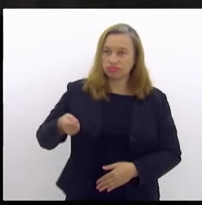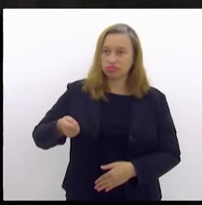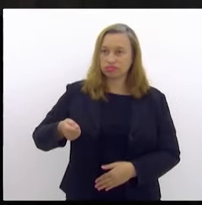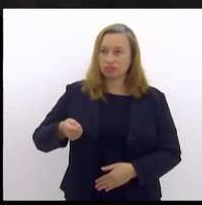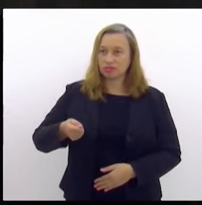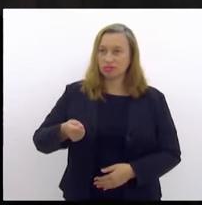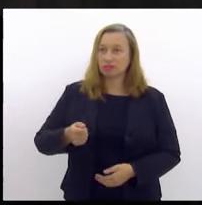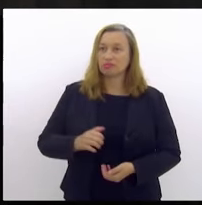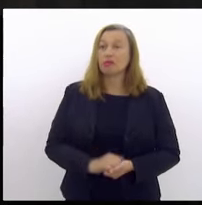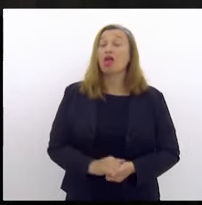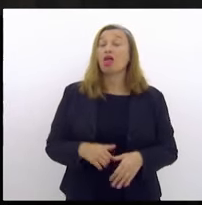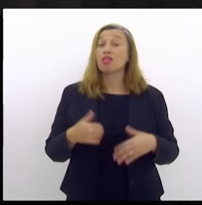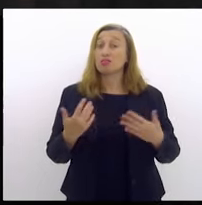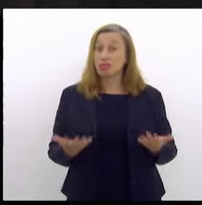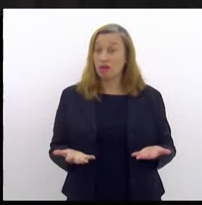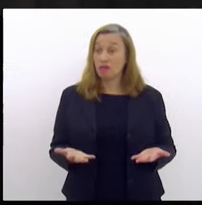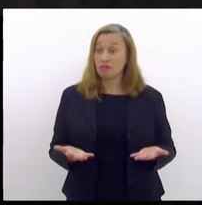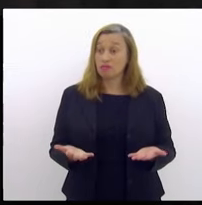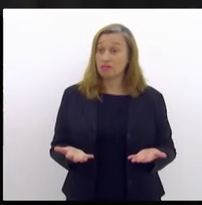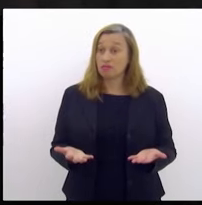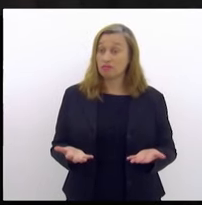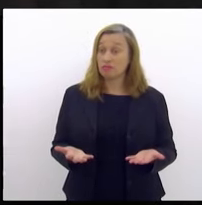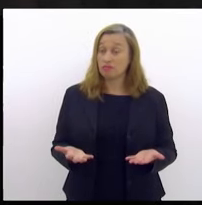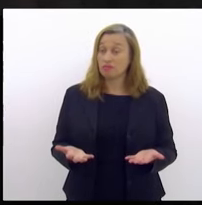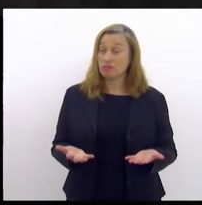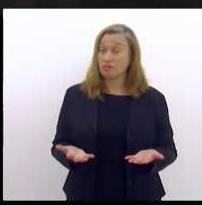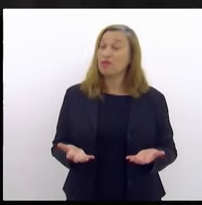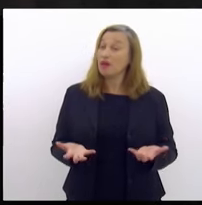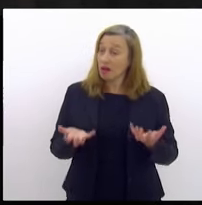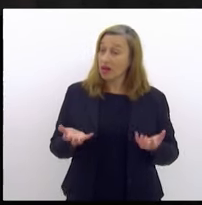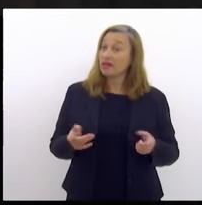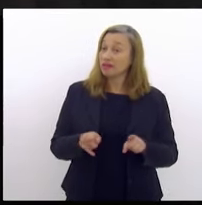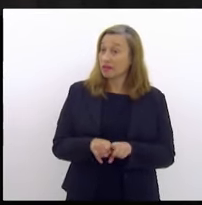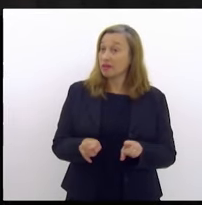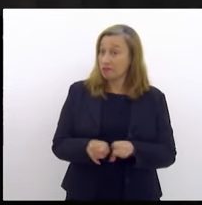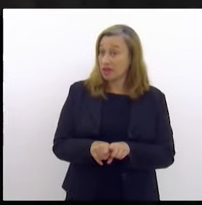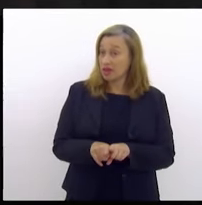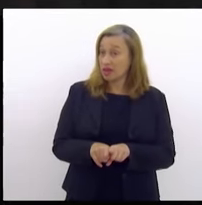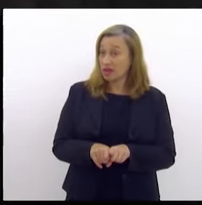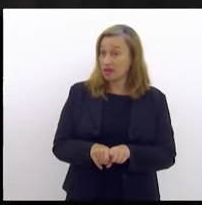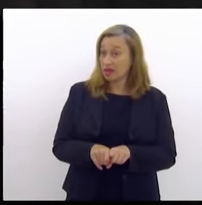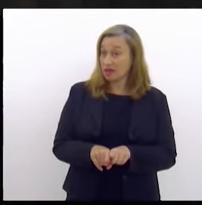militar. Então, quer também o autor